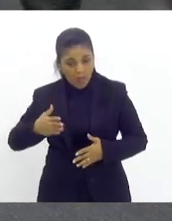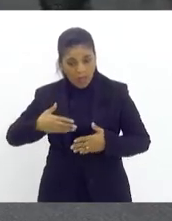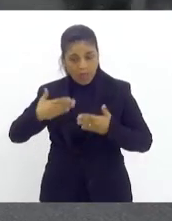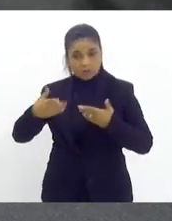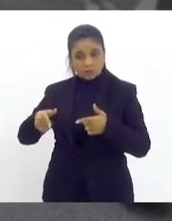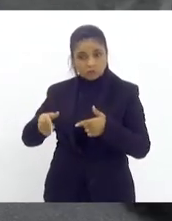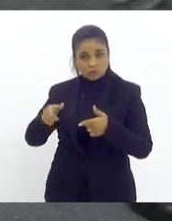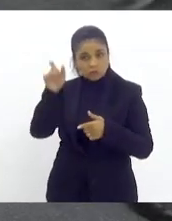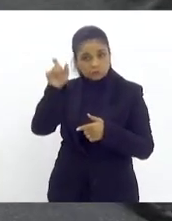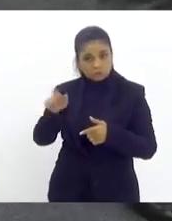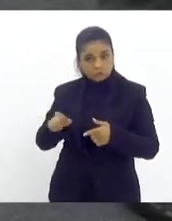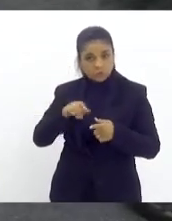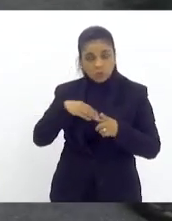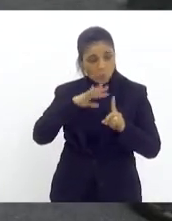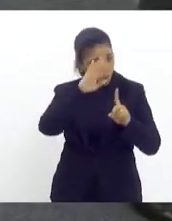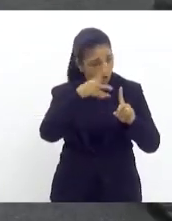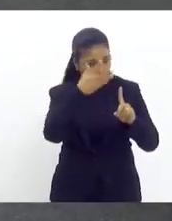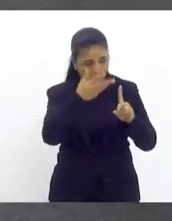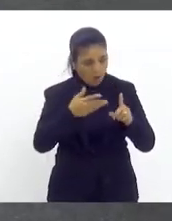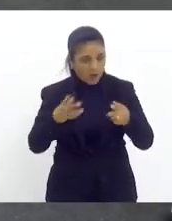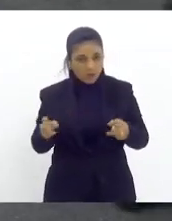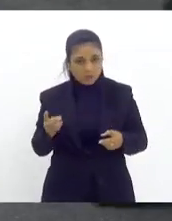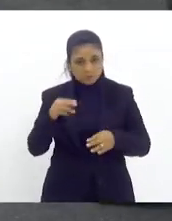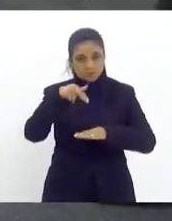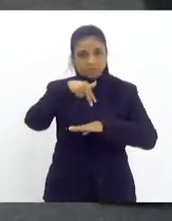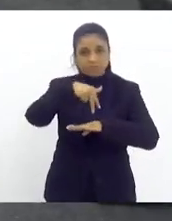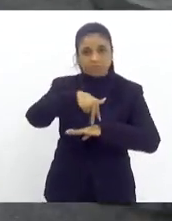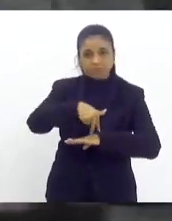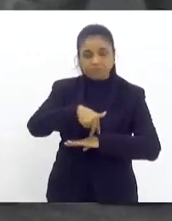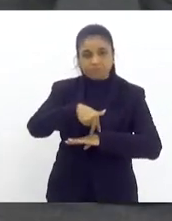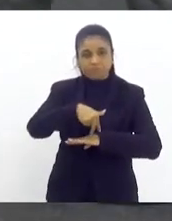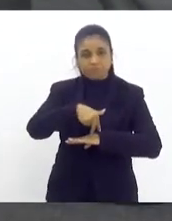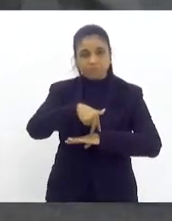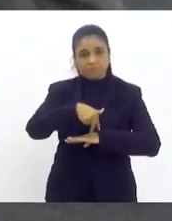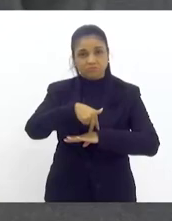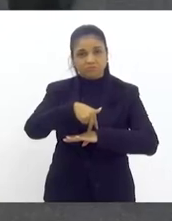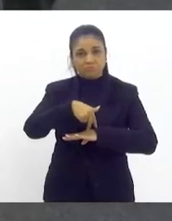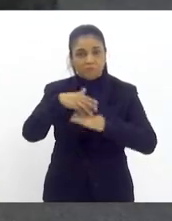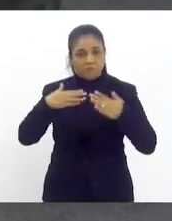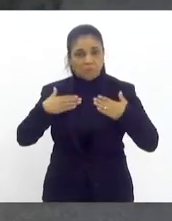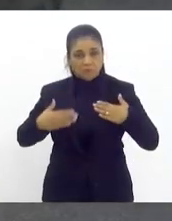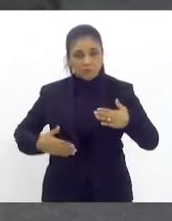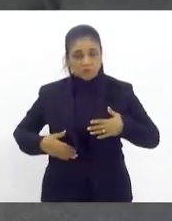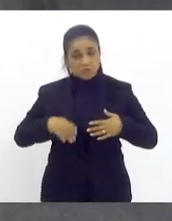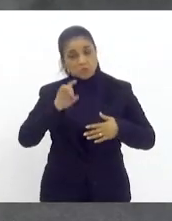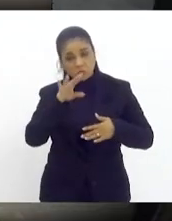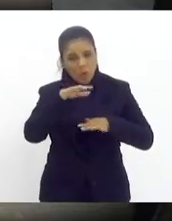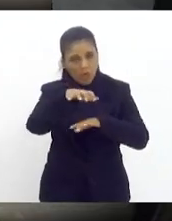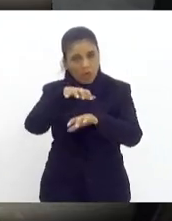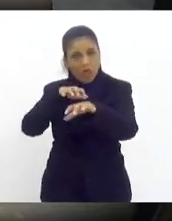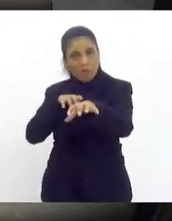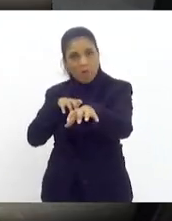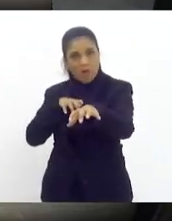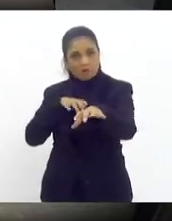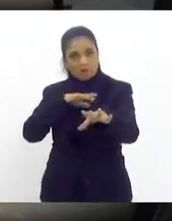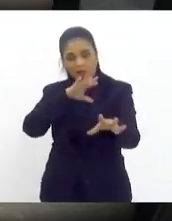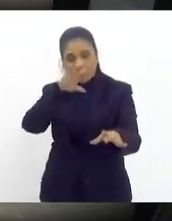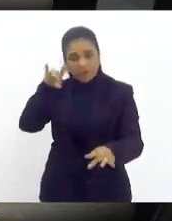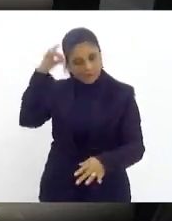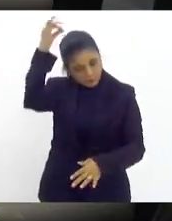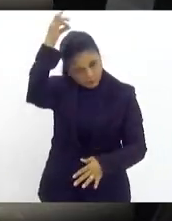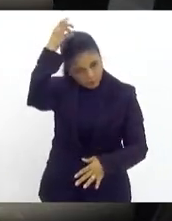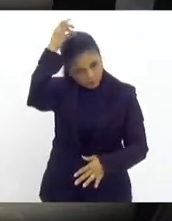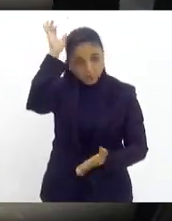não quer nos honrar mais com a sua presença física só apenas remota em espírito e em verdade